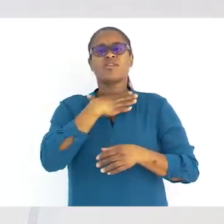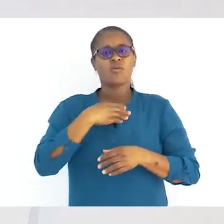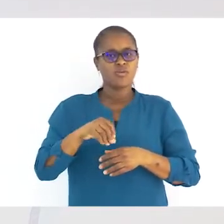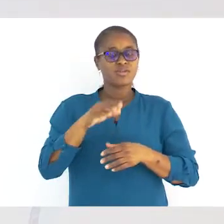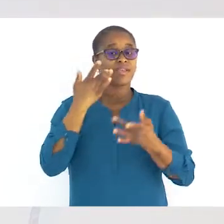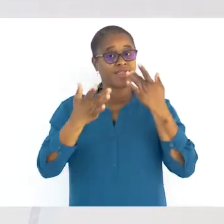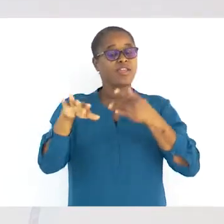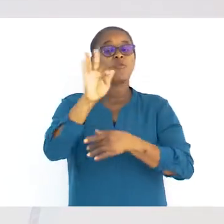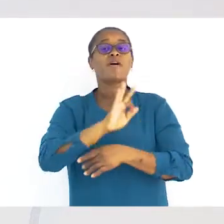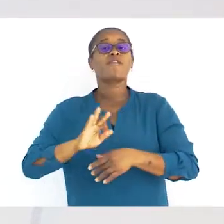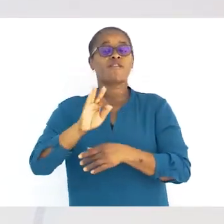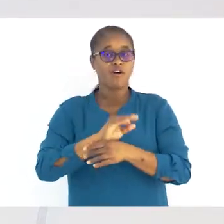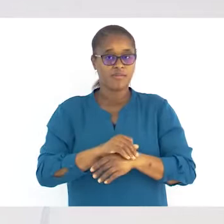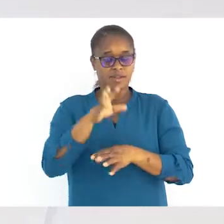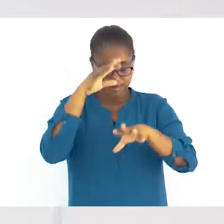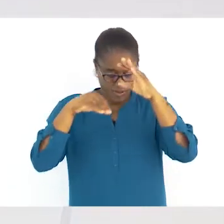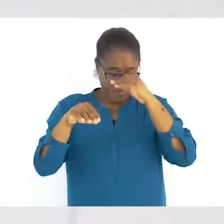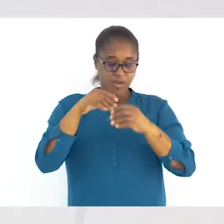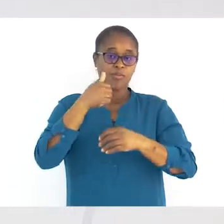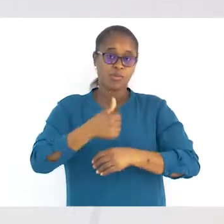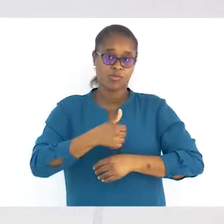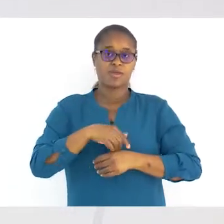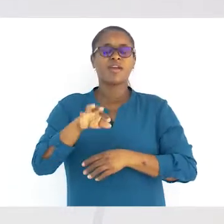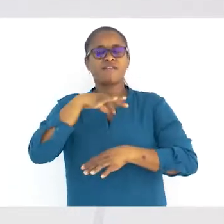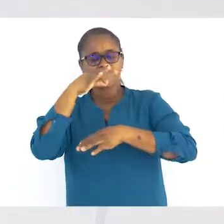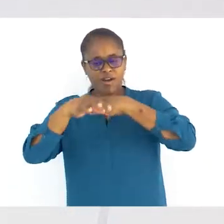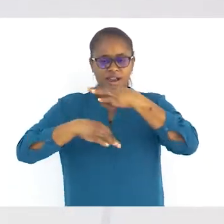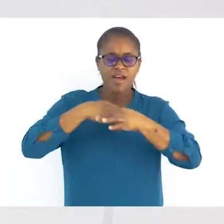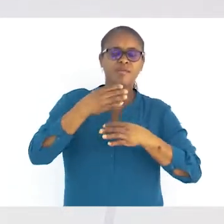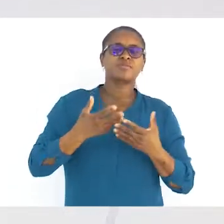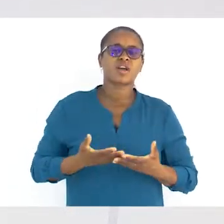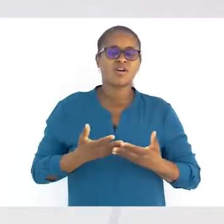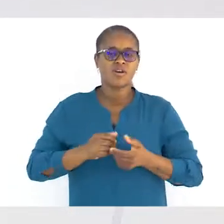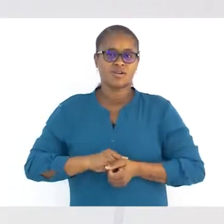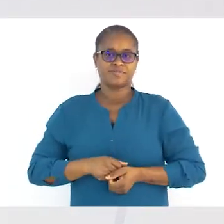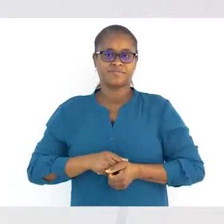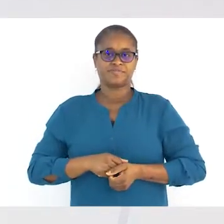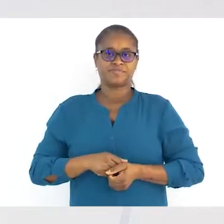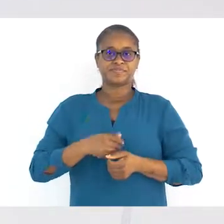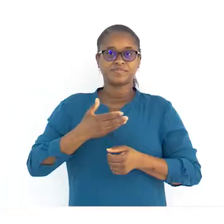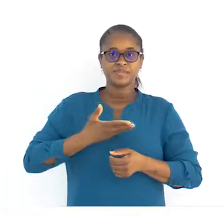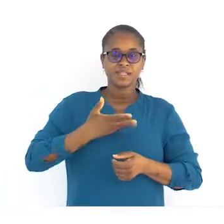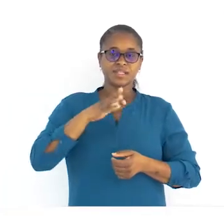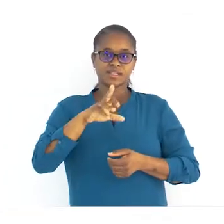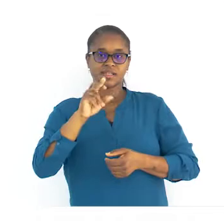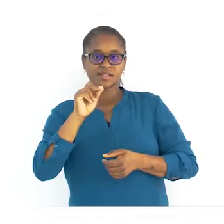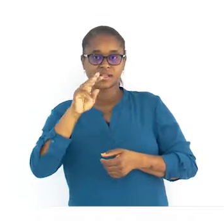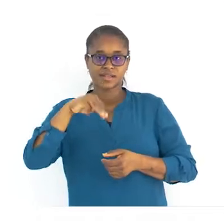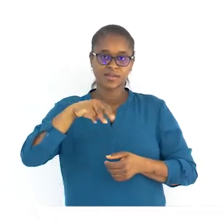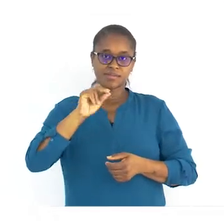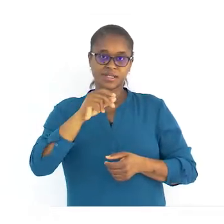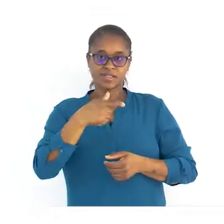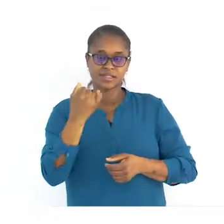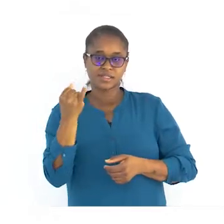de aprendizagem. Muito bem. Então, falarmos agora de dramatização. Vou-vos convidar